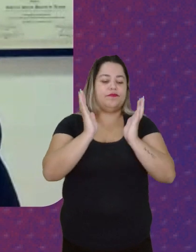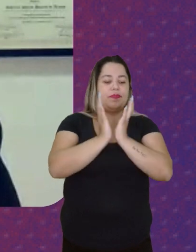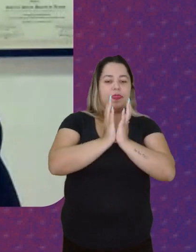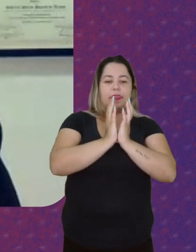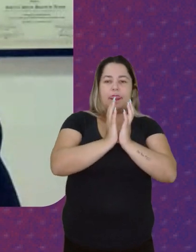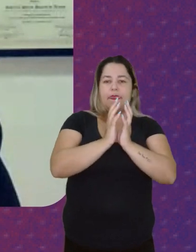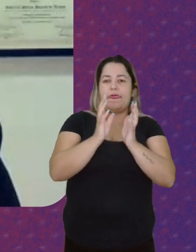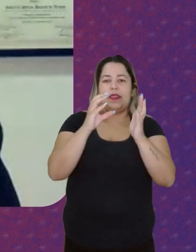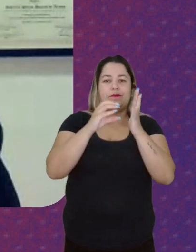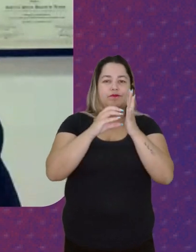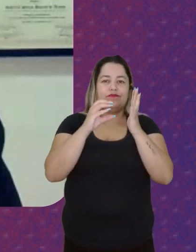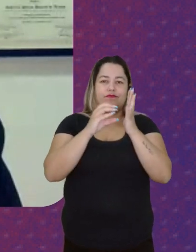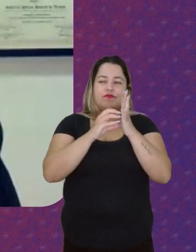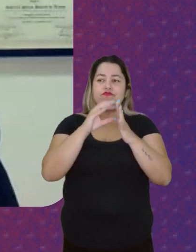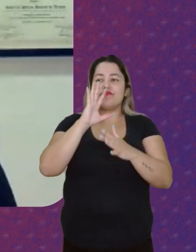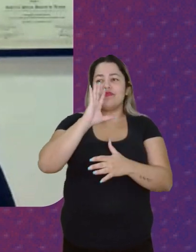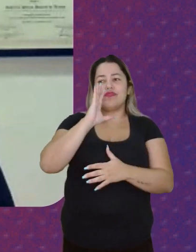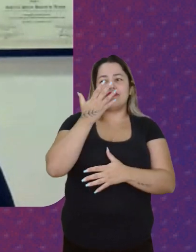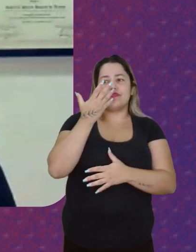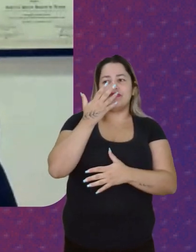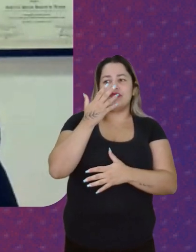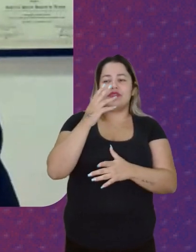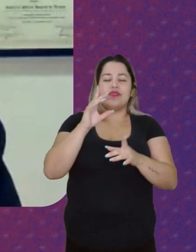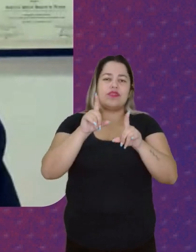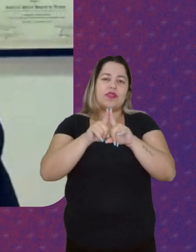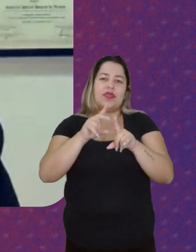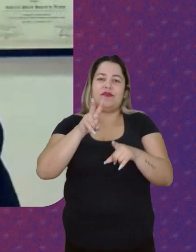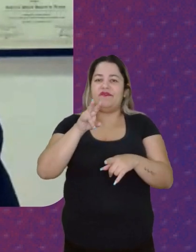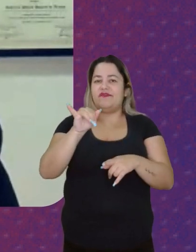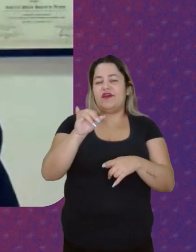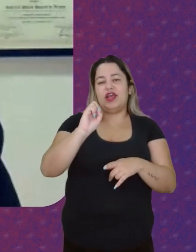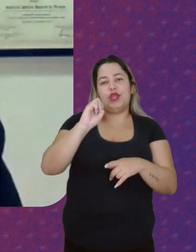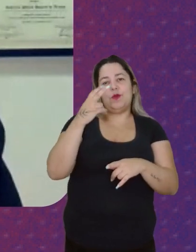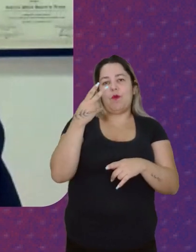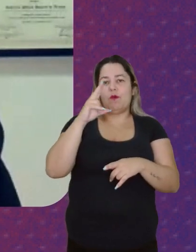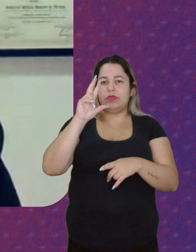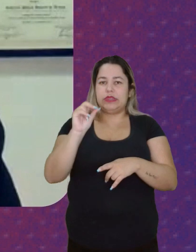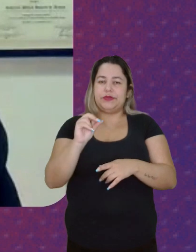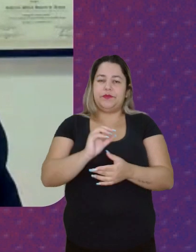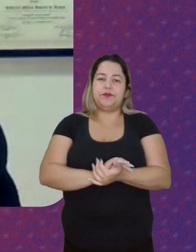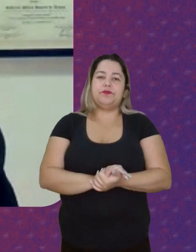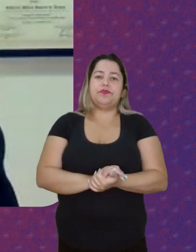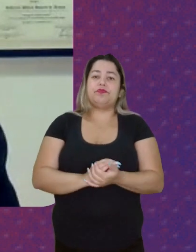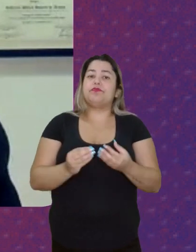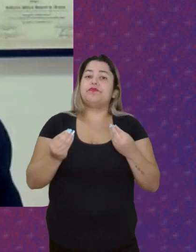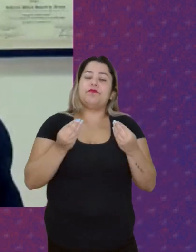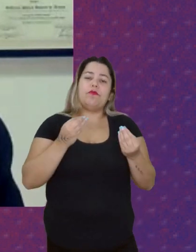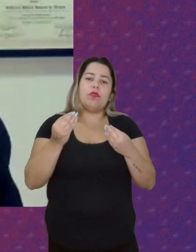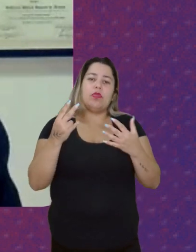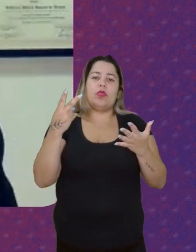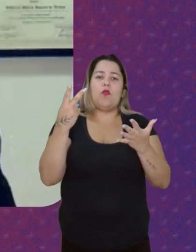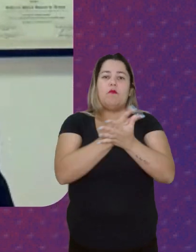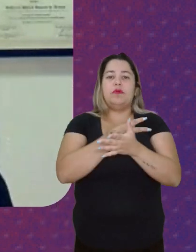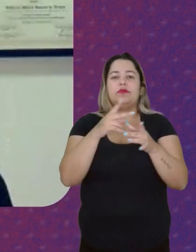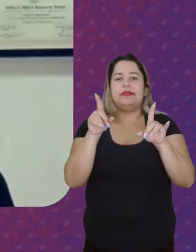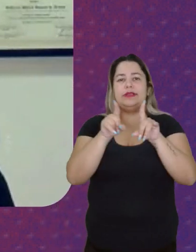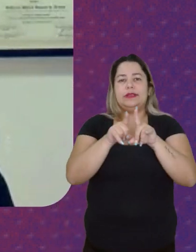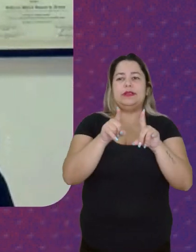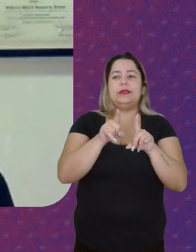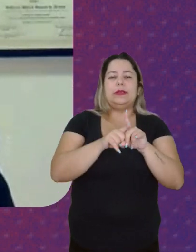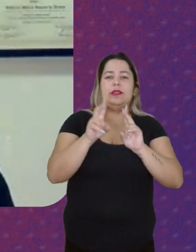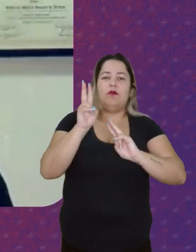para decidirem quem vai federar ou não, quem vai se unir ou não, né? E como é que funciona, né, sob o ponto de